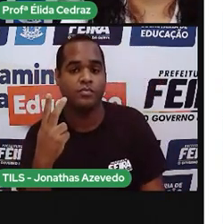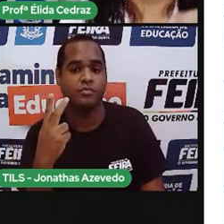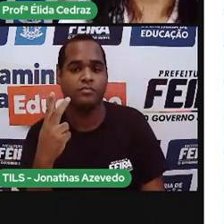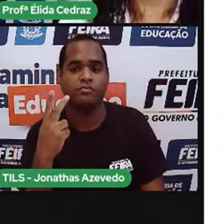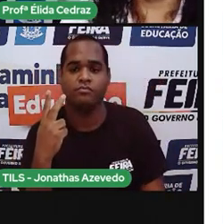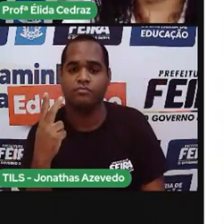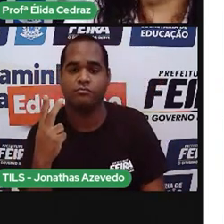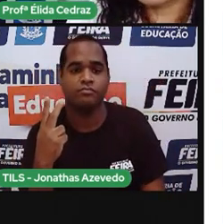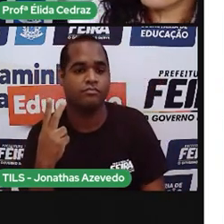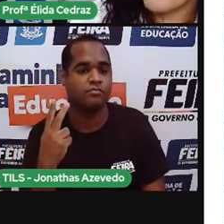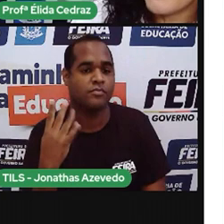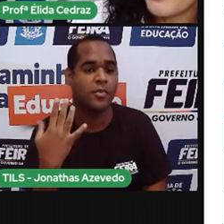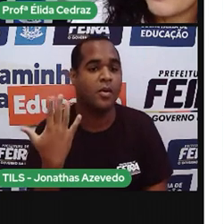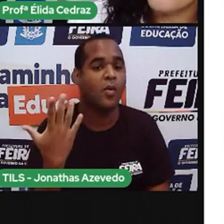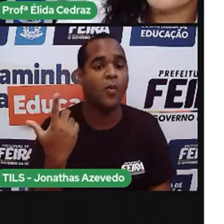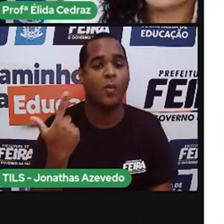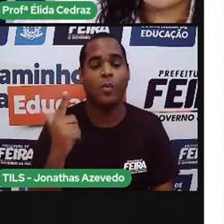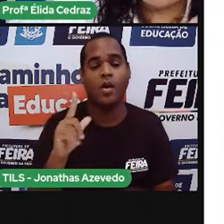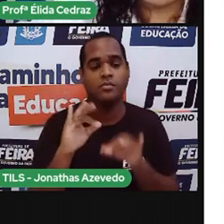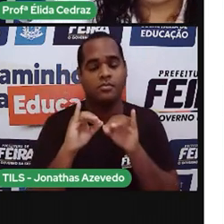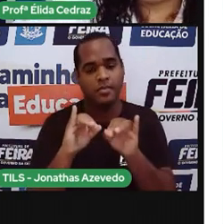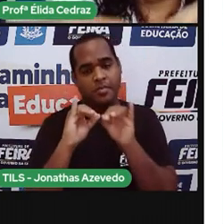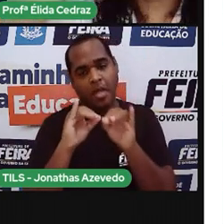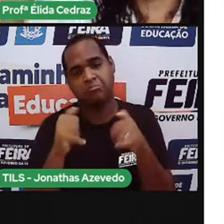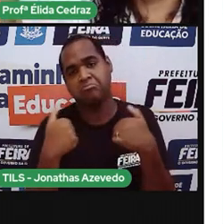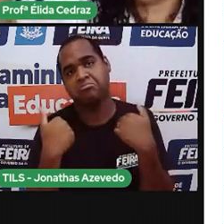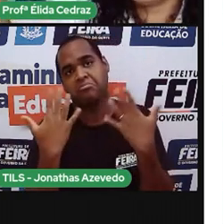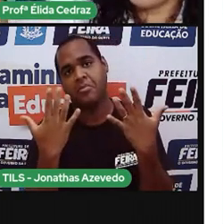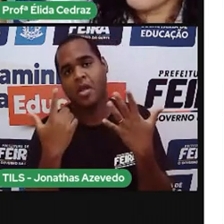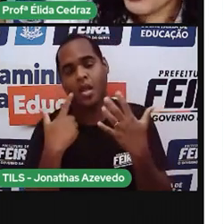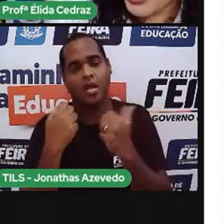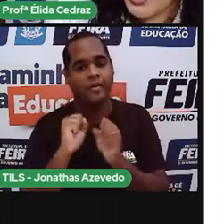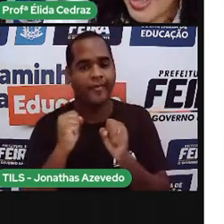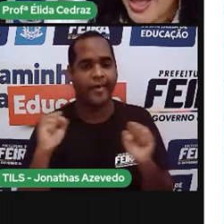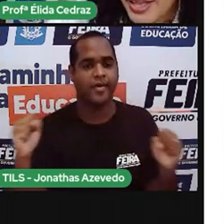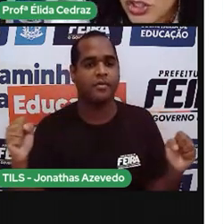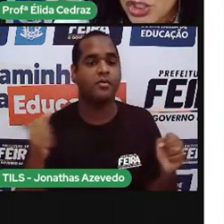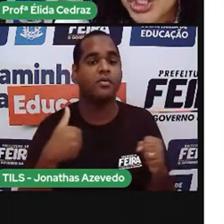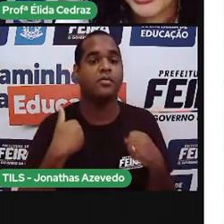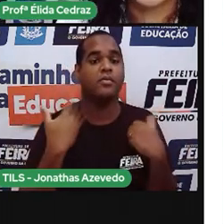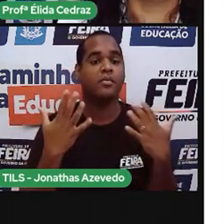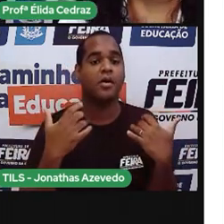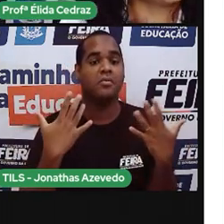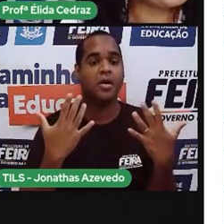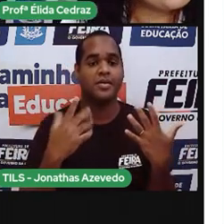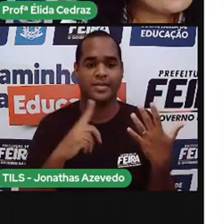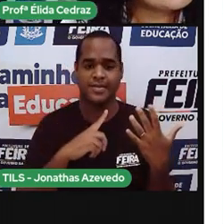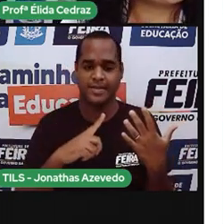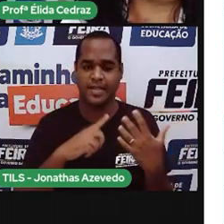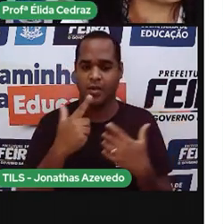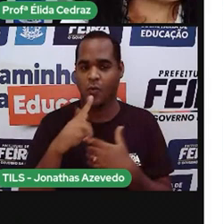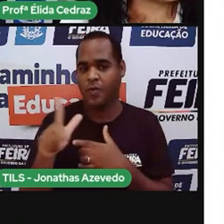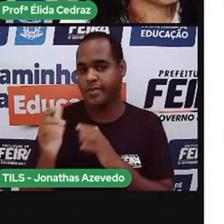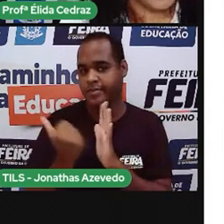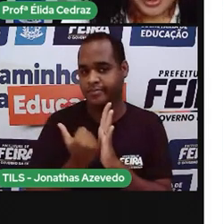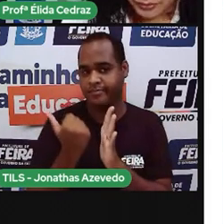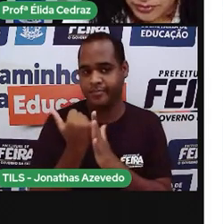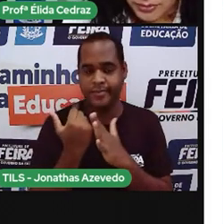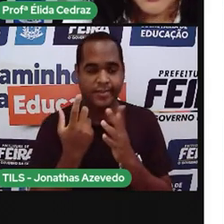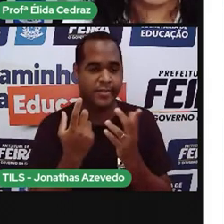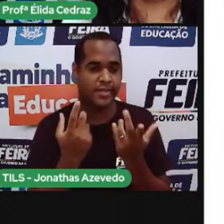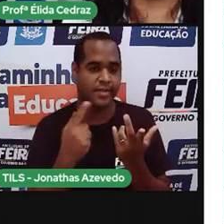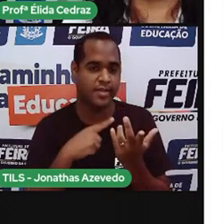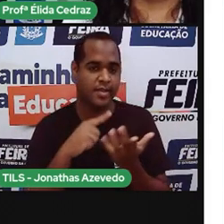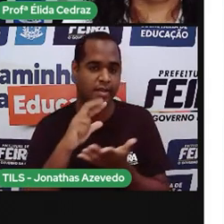Então, qual foi o mercado que teve a maior quantidade de itens mais